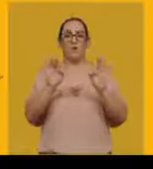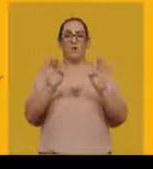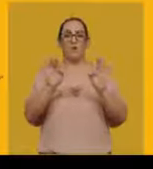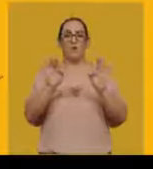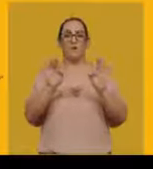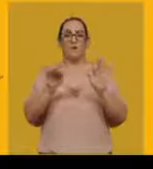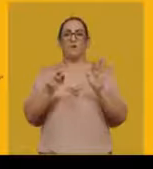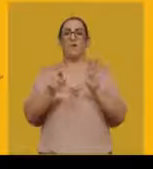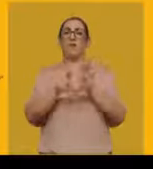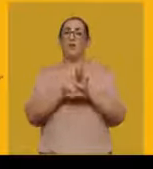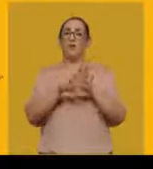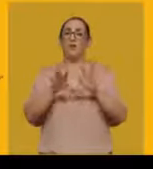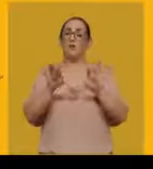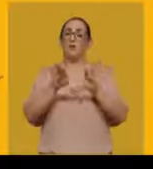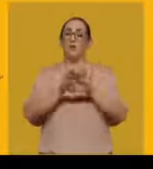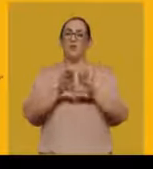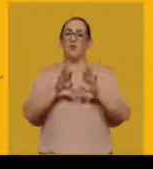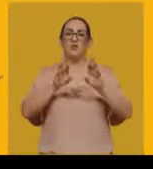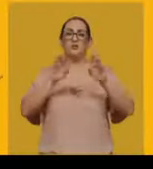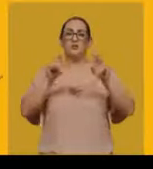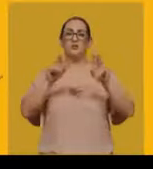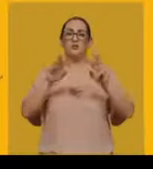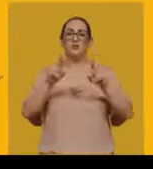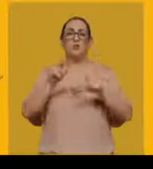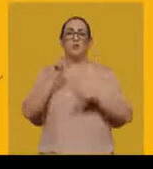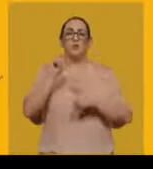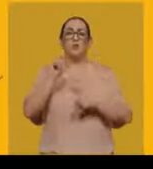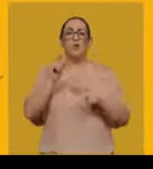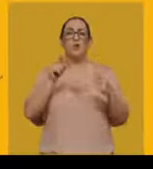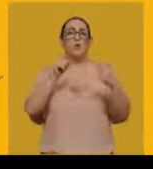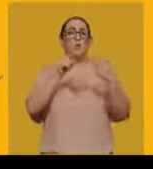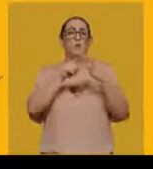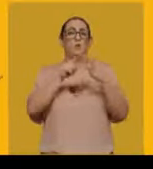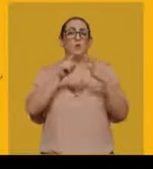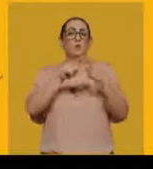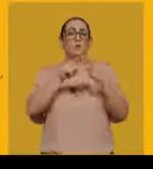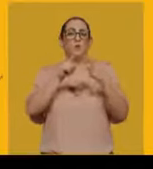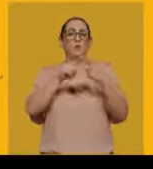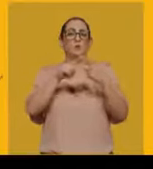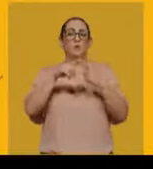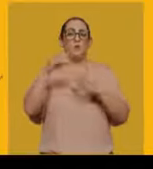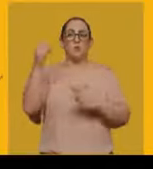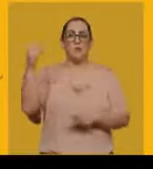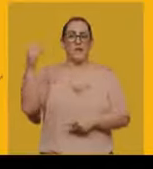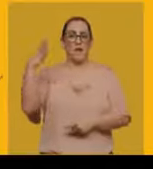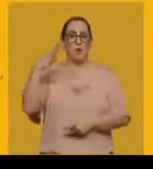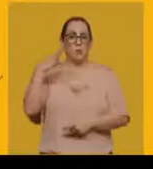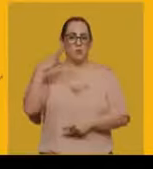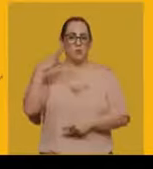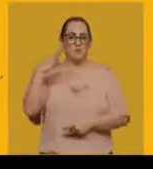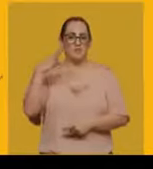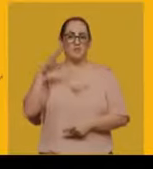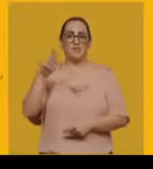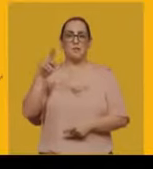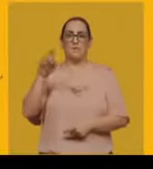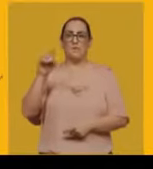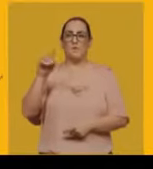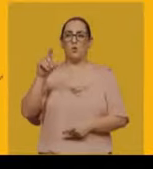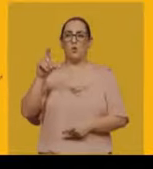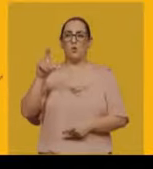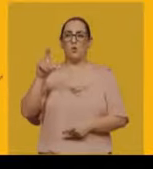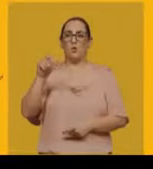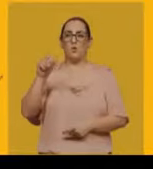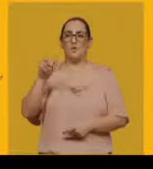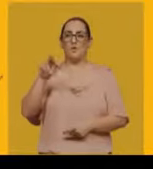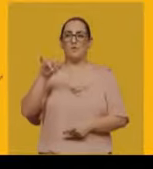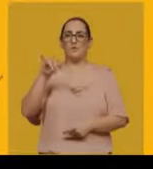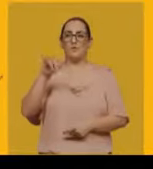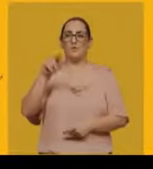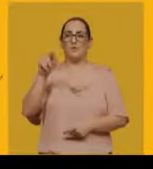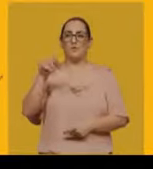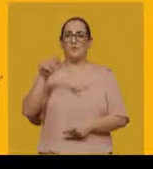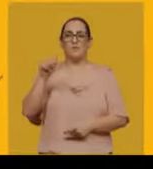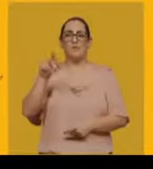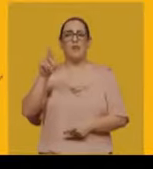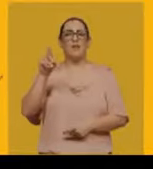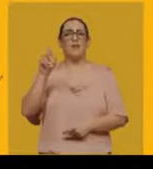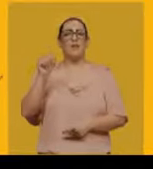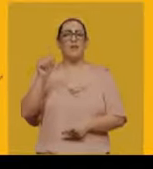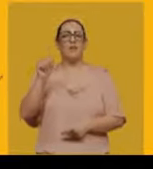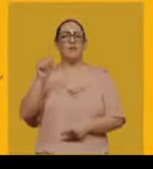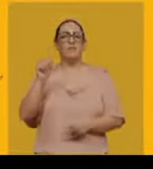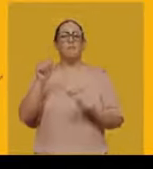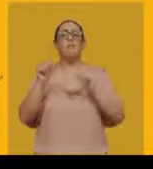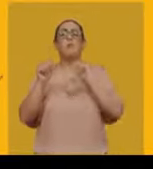tipo de desvio do plano da luz polarizada, ok? Então, afinal de contas, Débora, o que é a